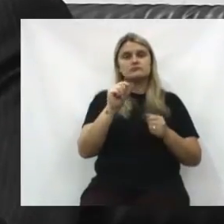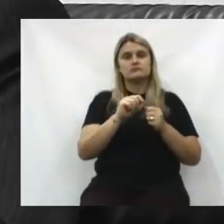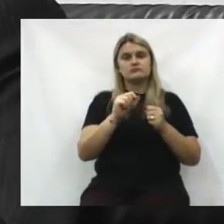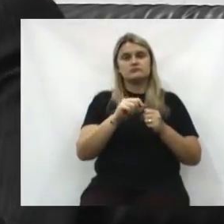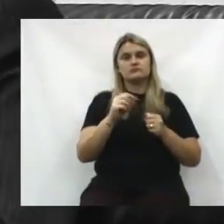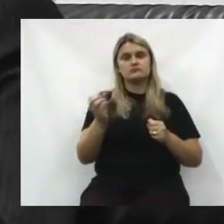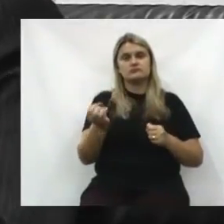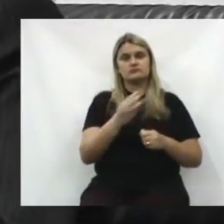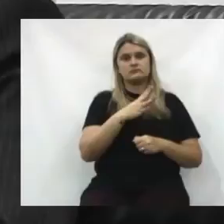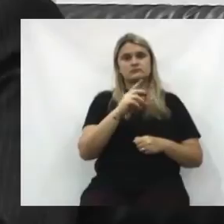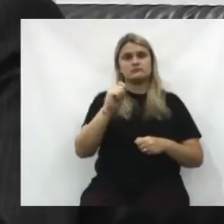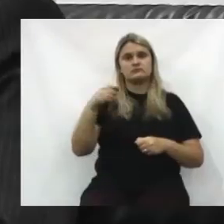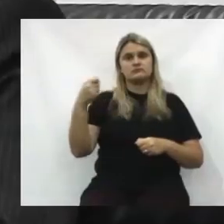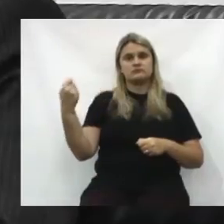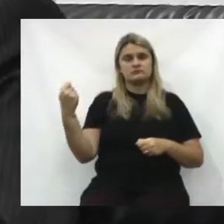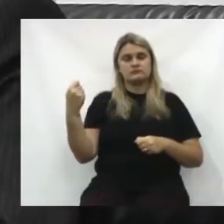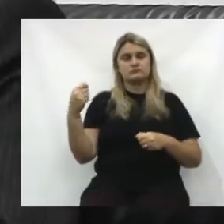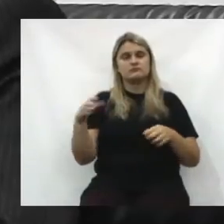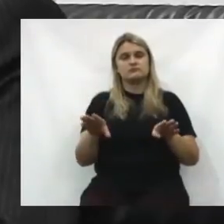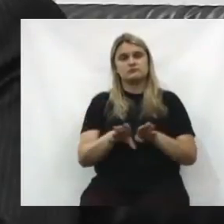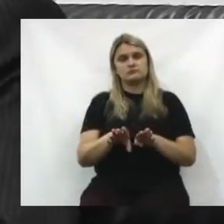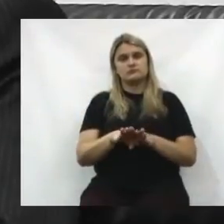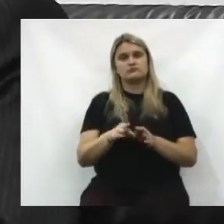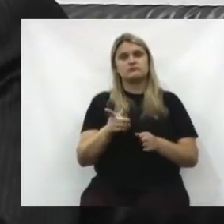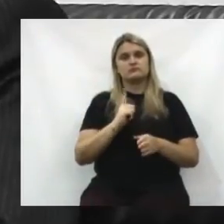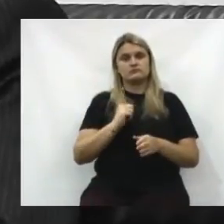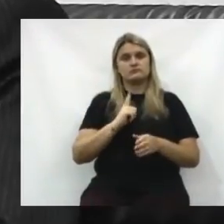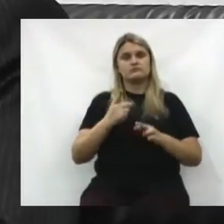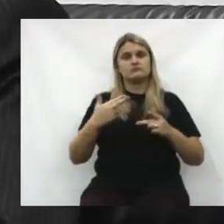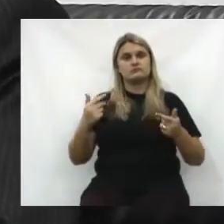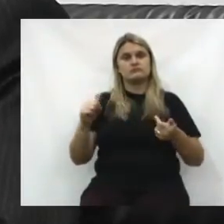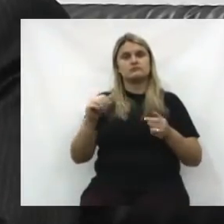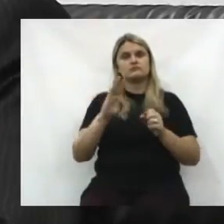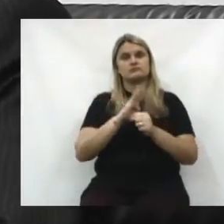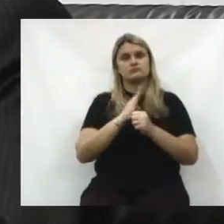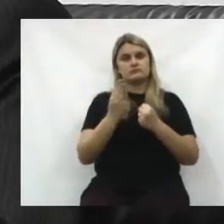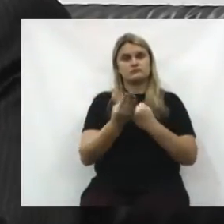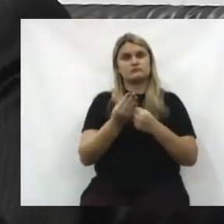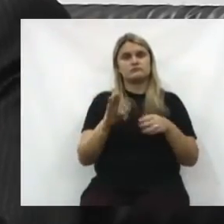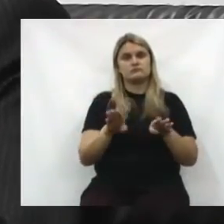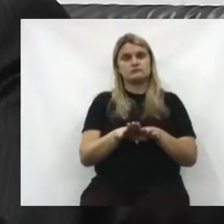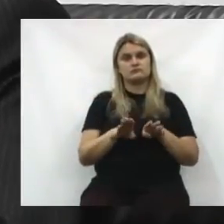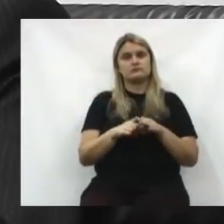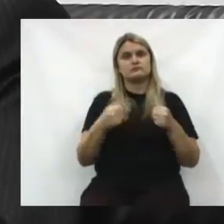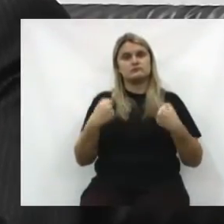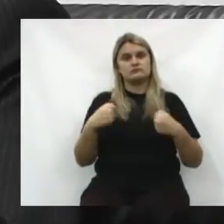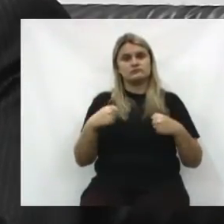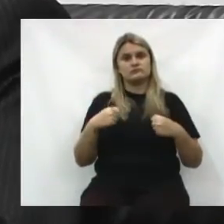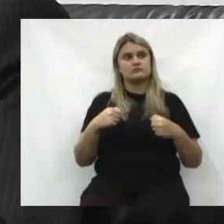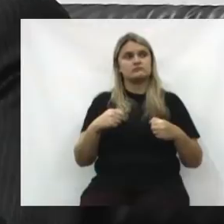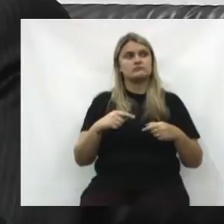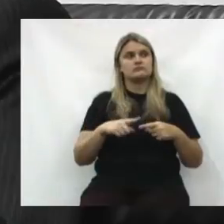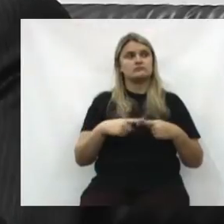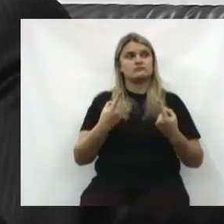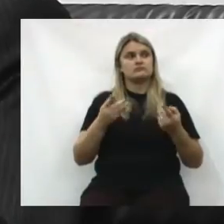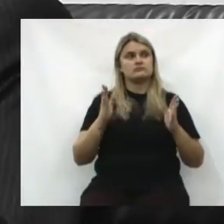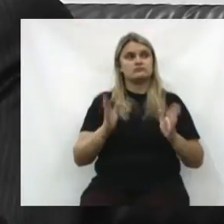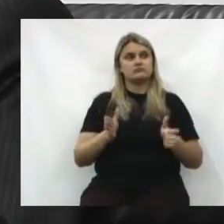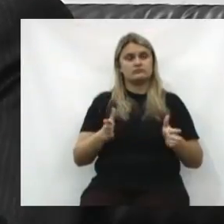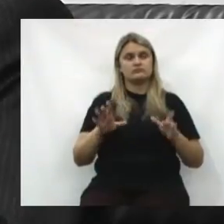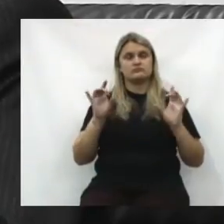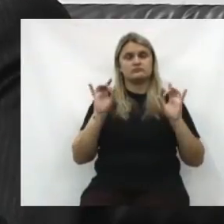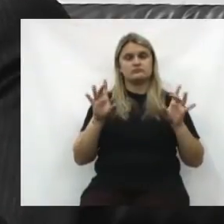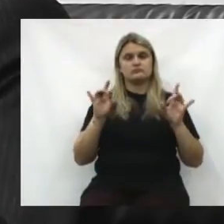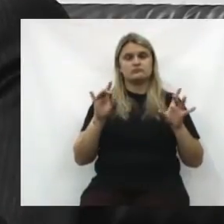e conseguir fazer uma nova associação, assim como tem em outros bairros também a necessidade, mas